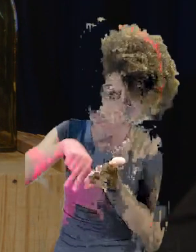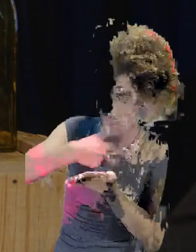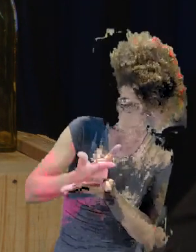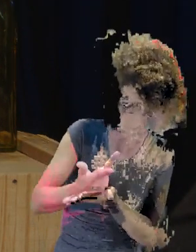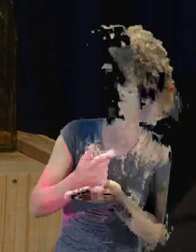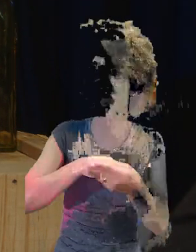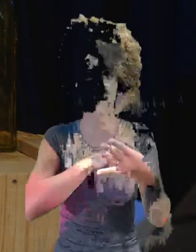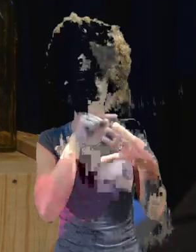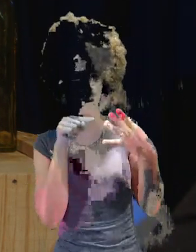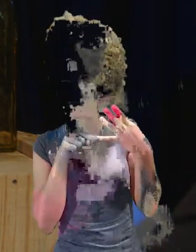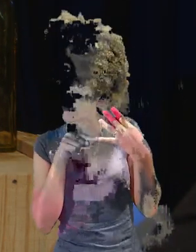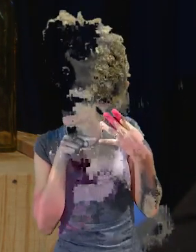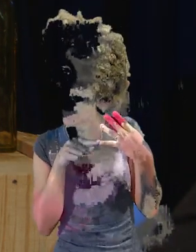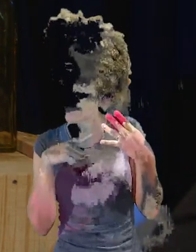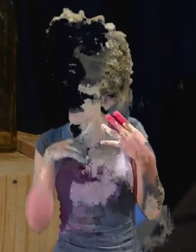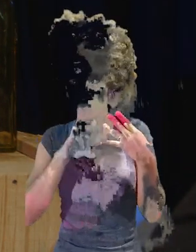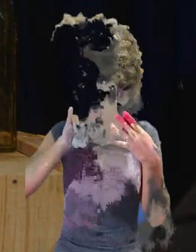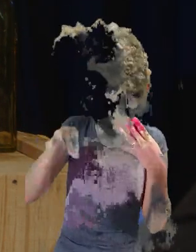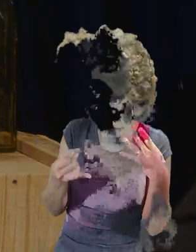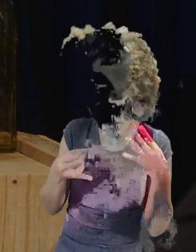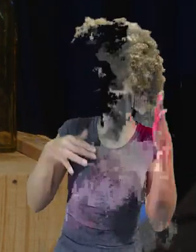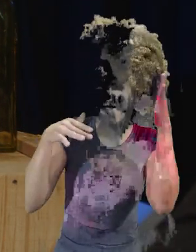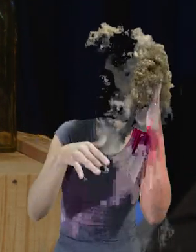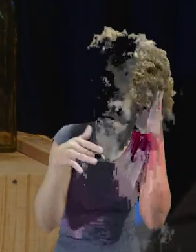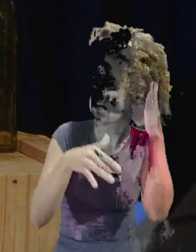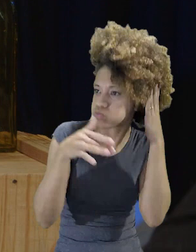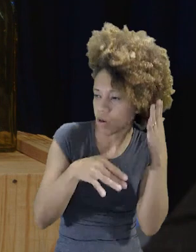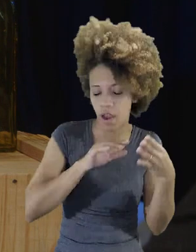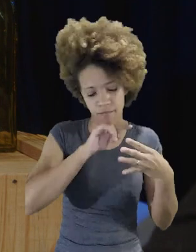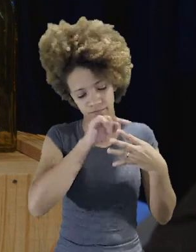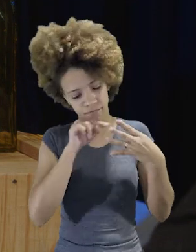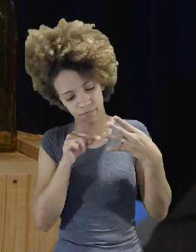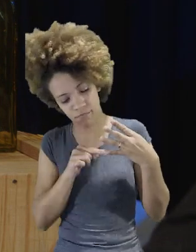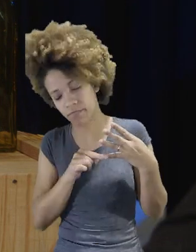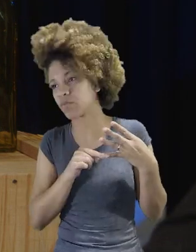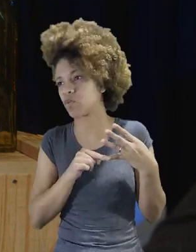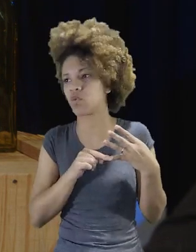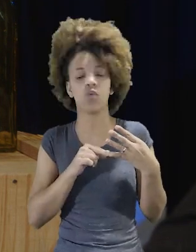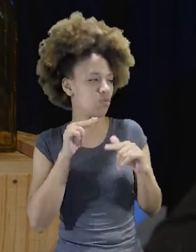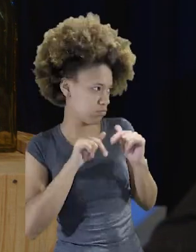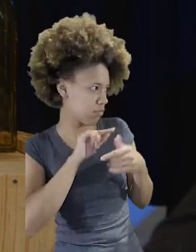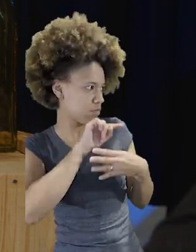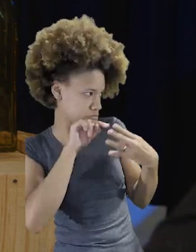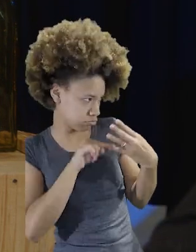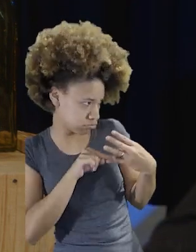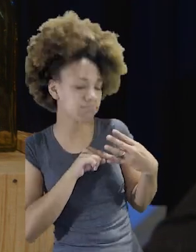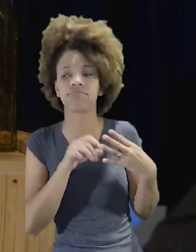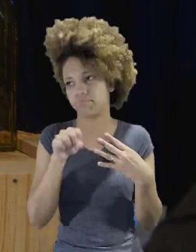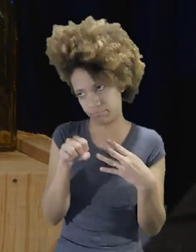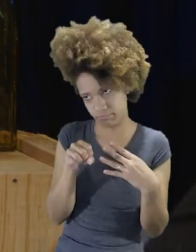E aí dentro do hip hop Você tem o rap Você tem o grafite Você tem